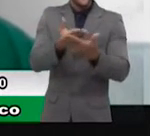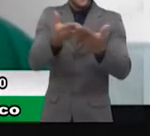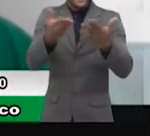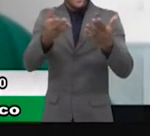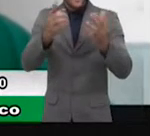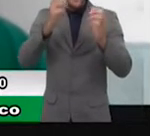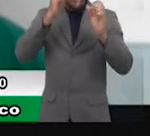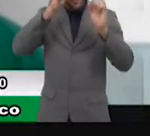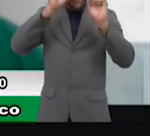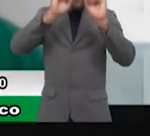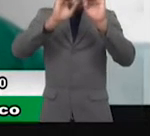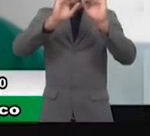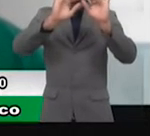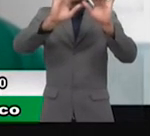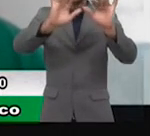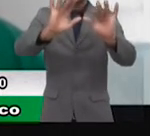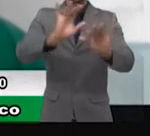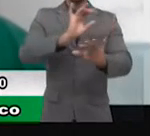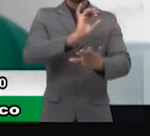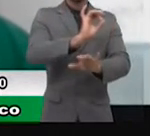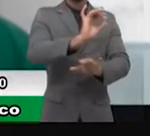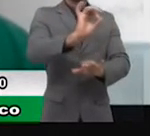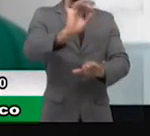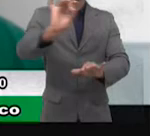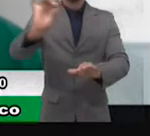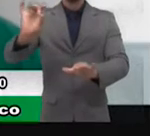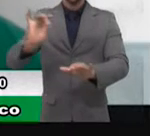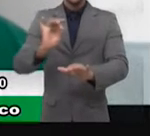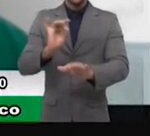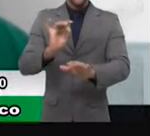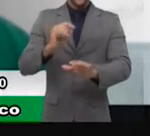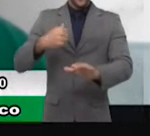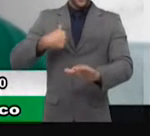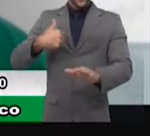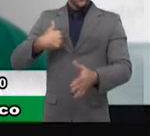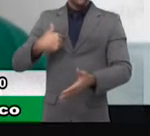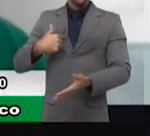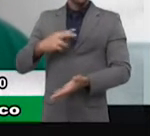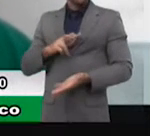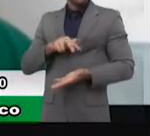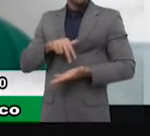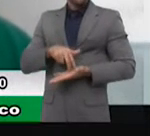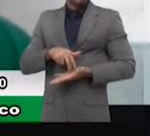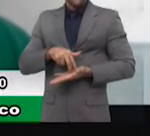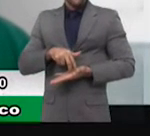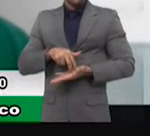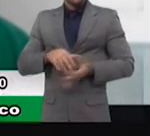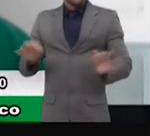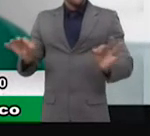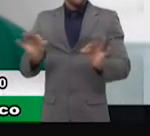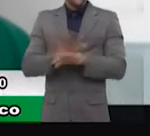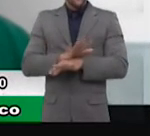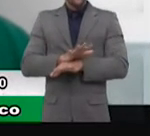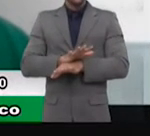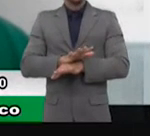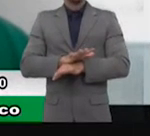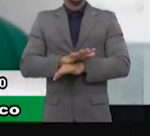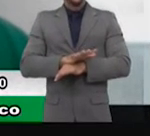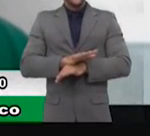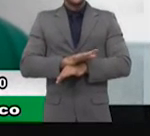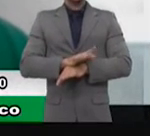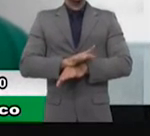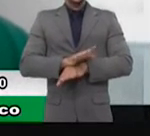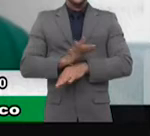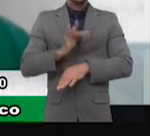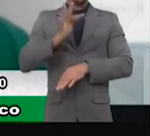Deus abençoe cada um de vocês. E eu estarei sempre pronto para, quando